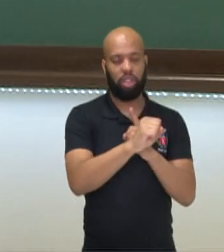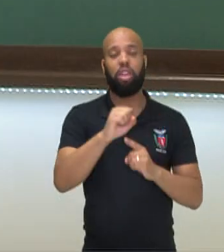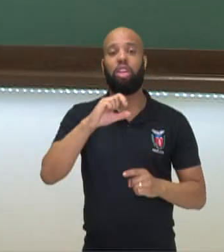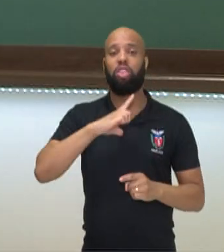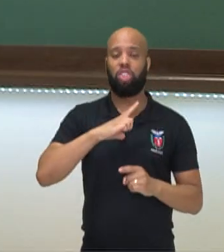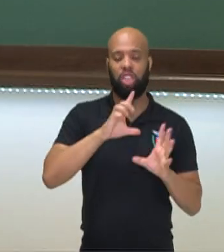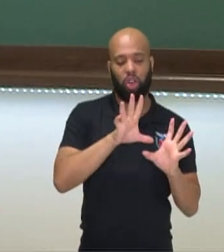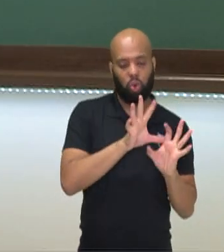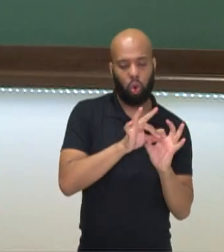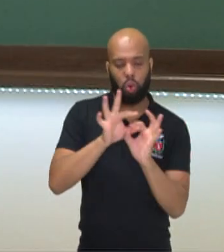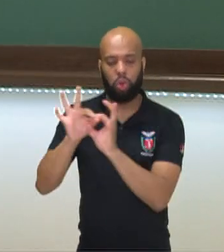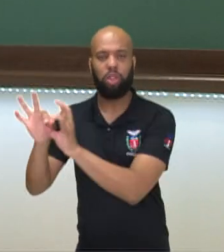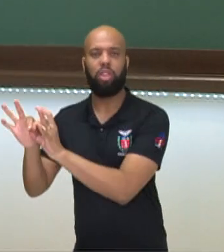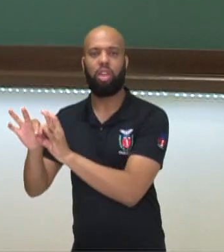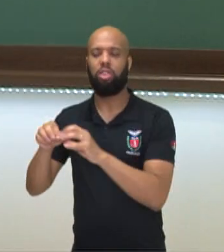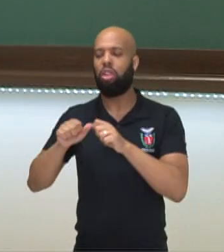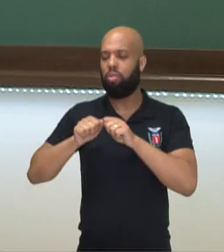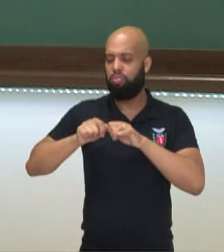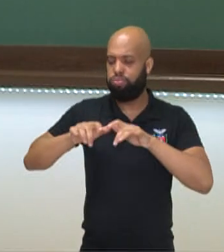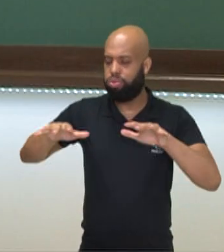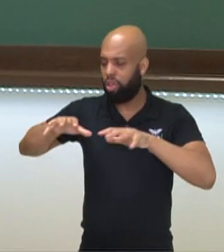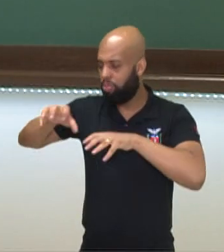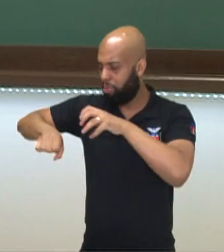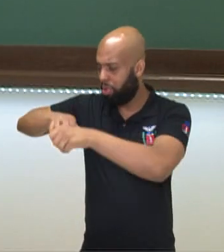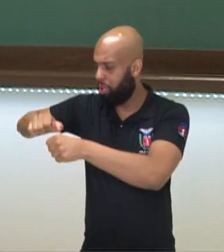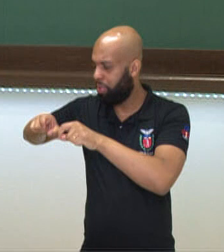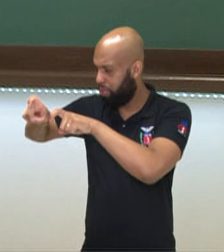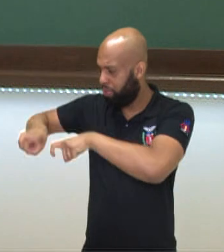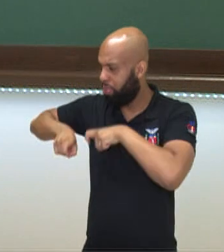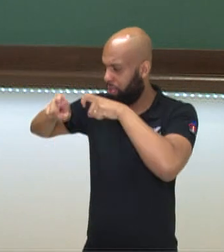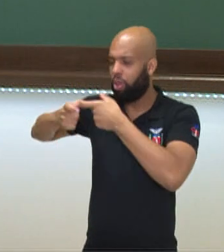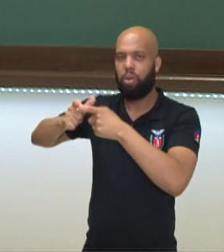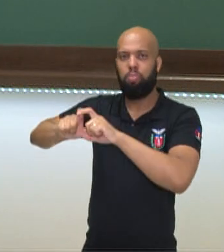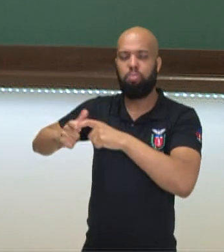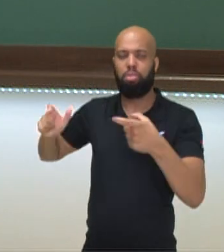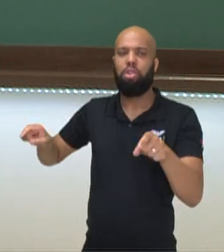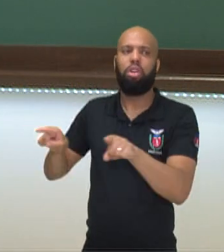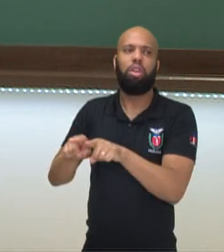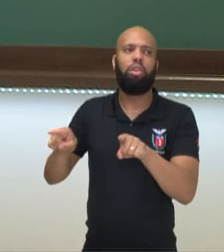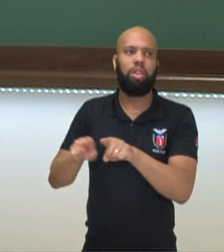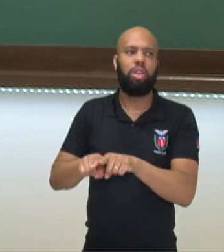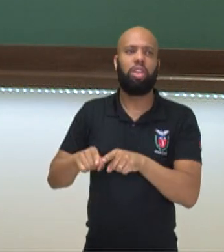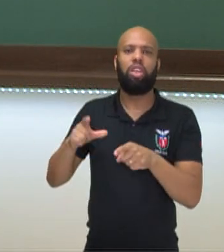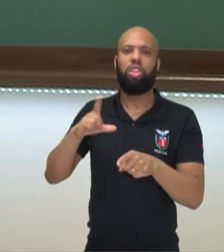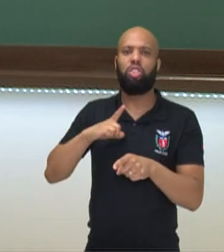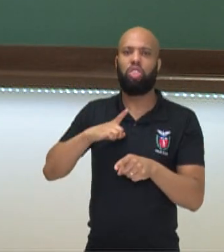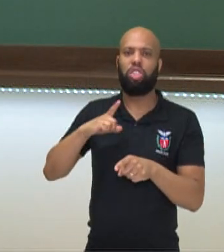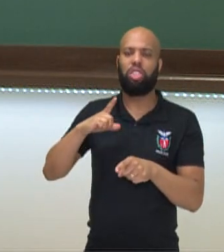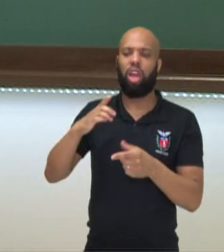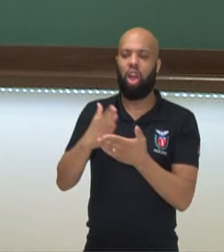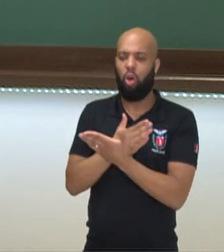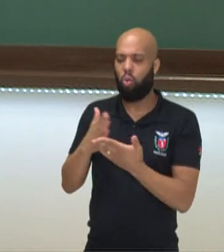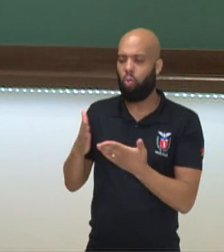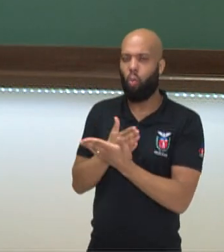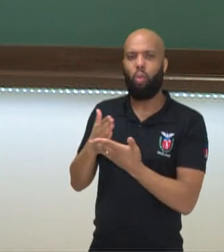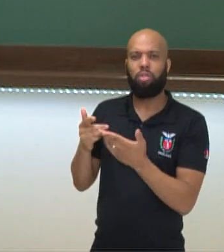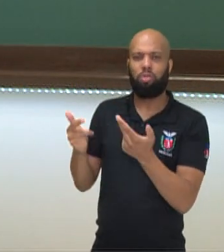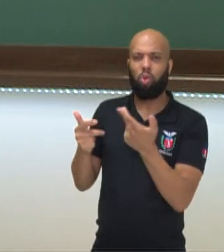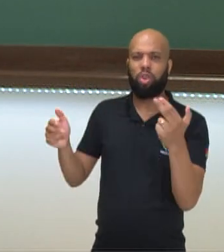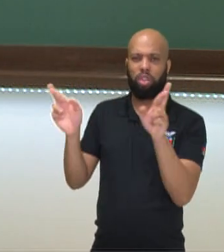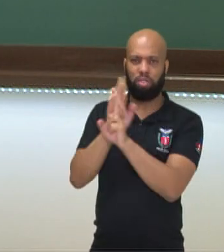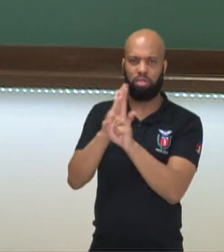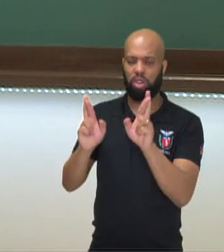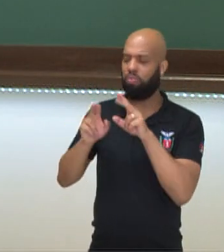um contexto de expansão da agricultura, de expansão aí das fronteiras agrícolas do Brasil,